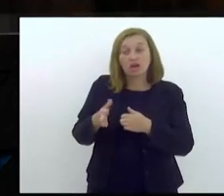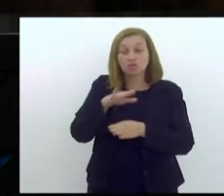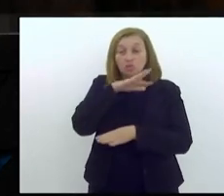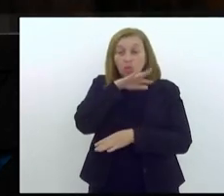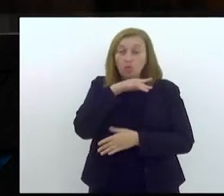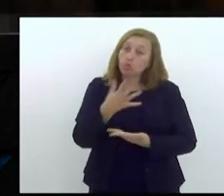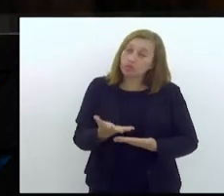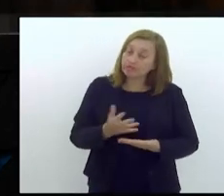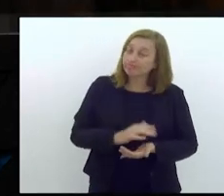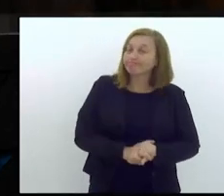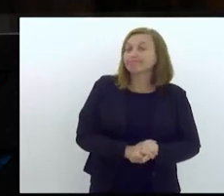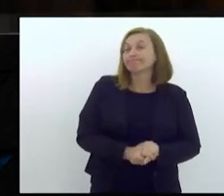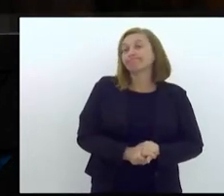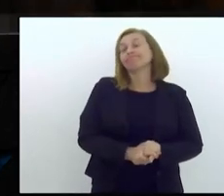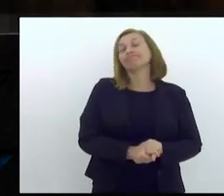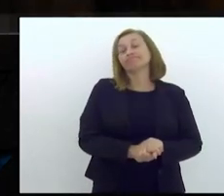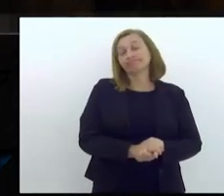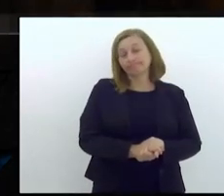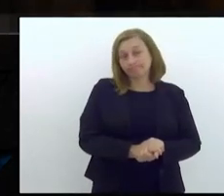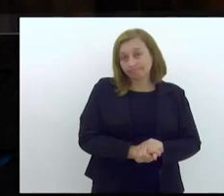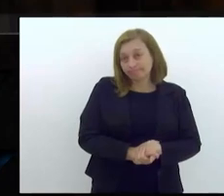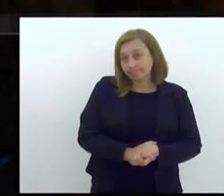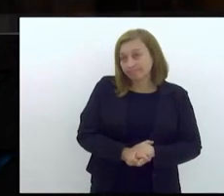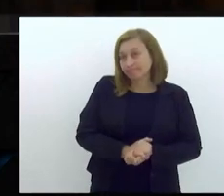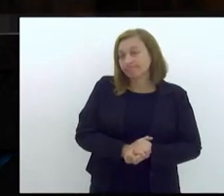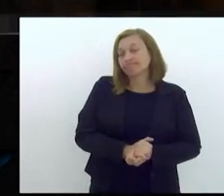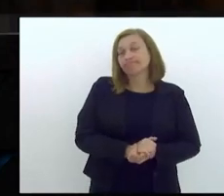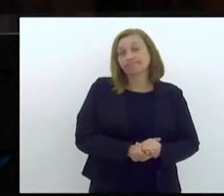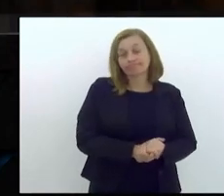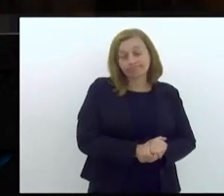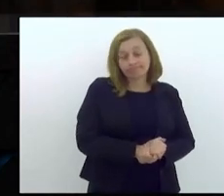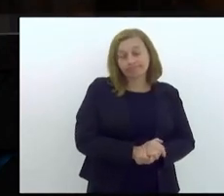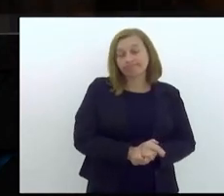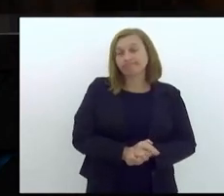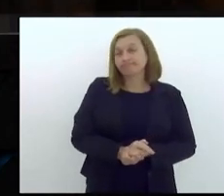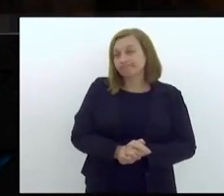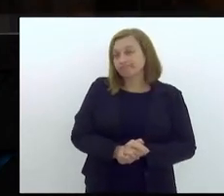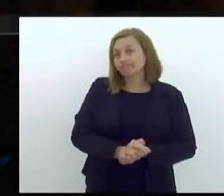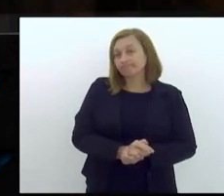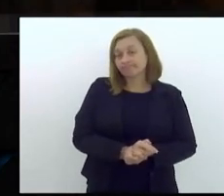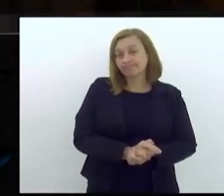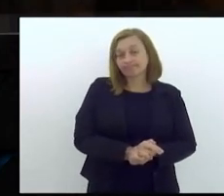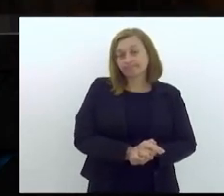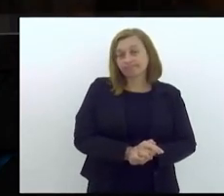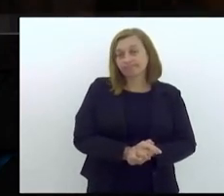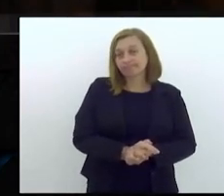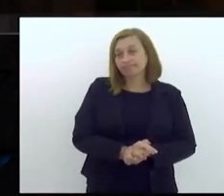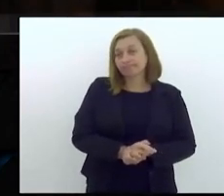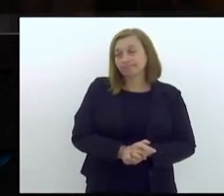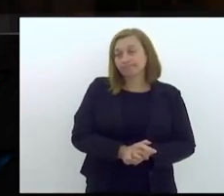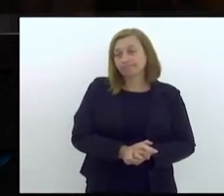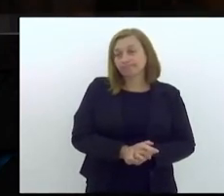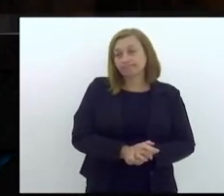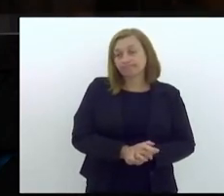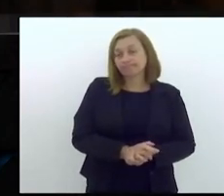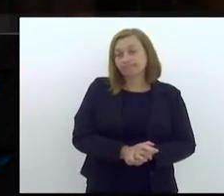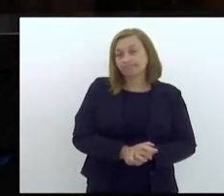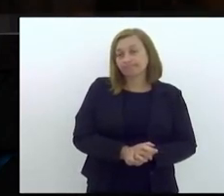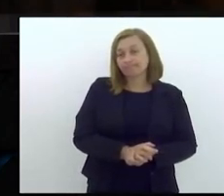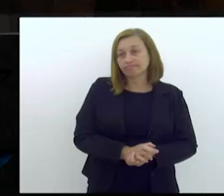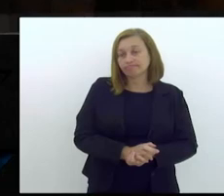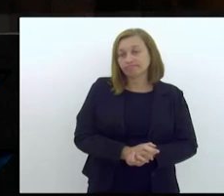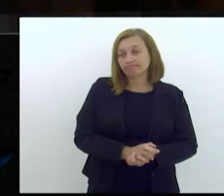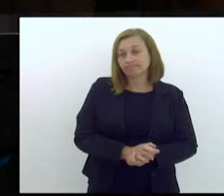e ficarmos vendo só isso somente aquelas questões que desunem